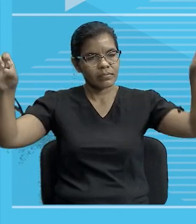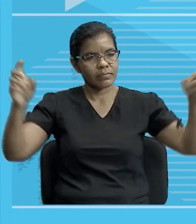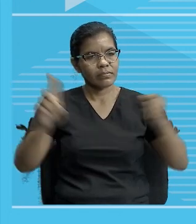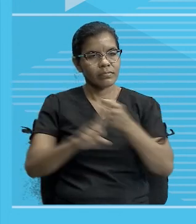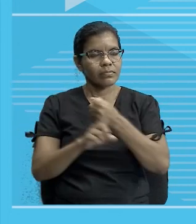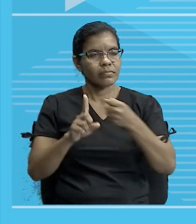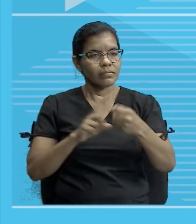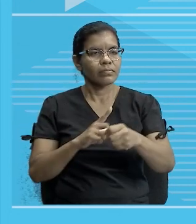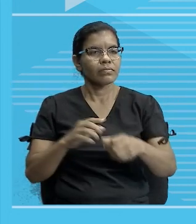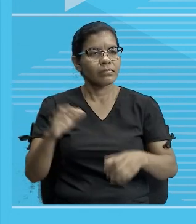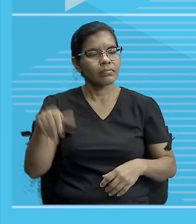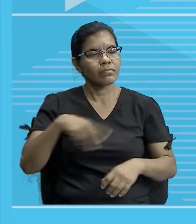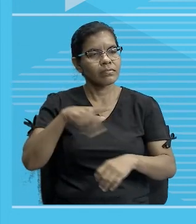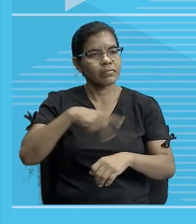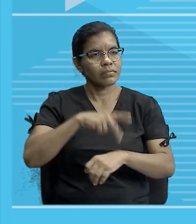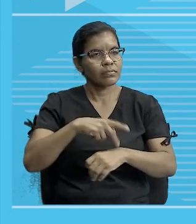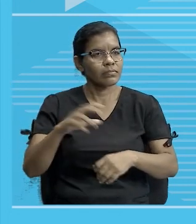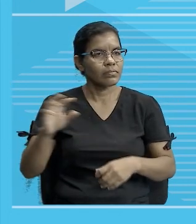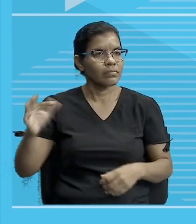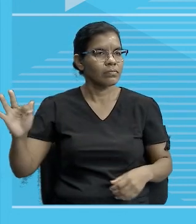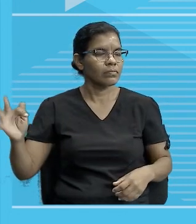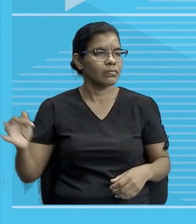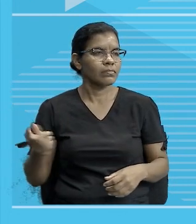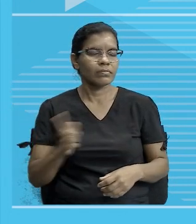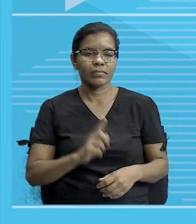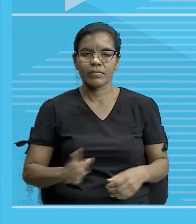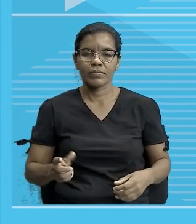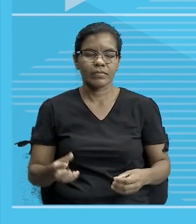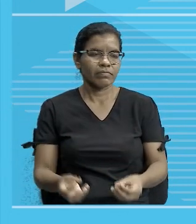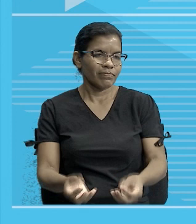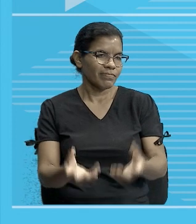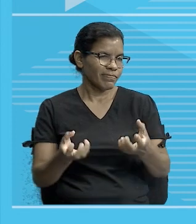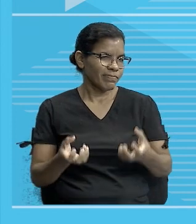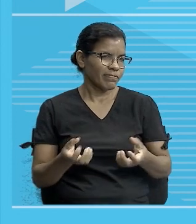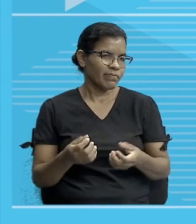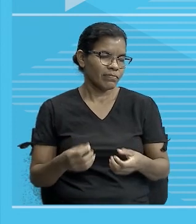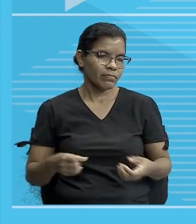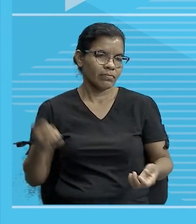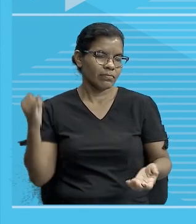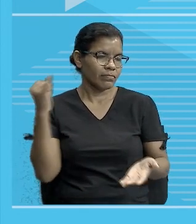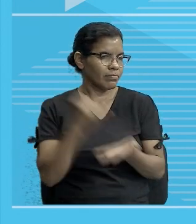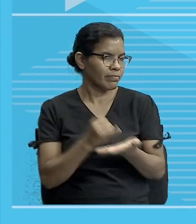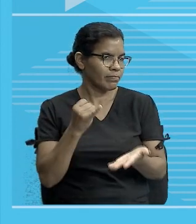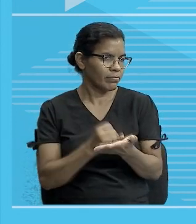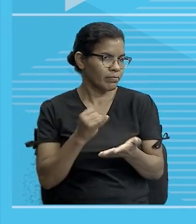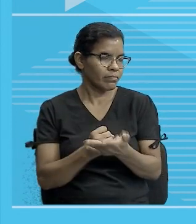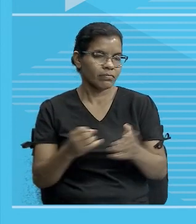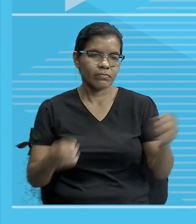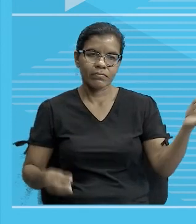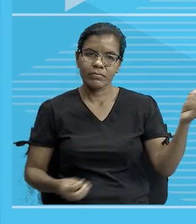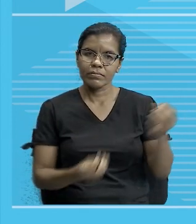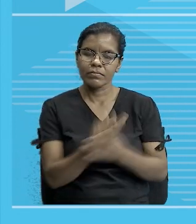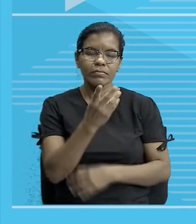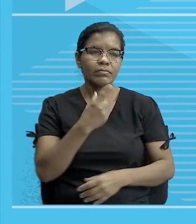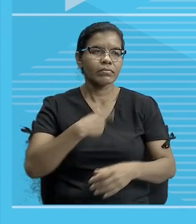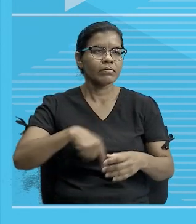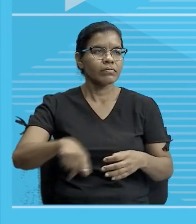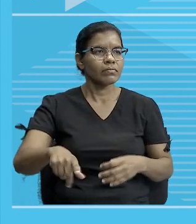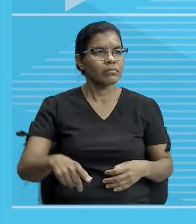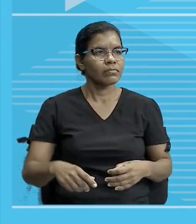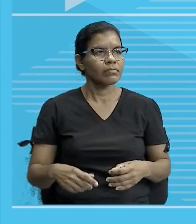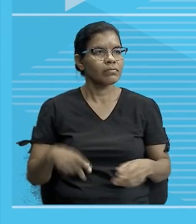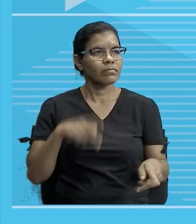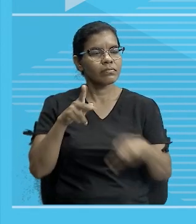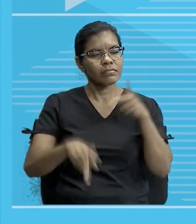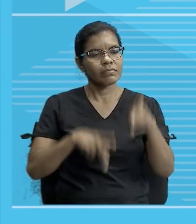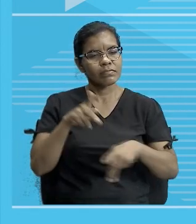França e não vai aceitar novos impostos. A burguesia nunca gosta de impostos. Por outro lado, o povo,